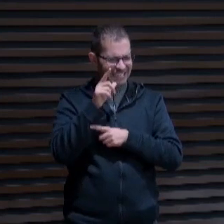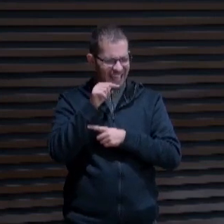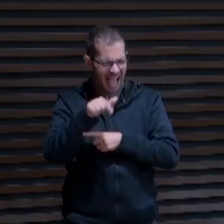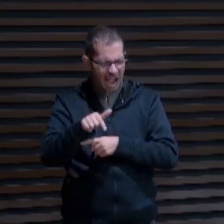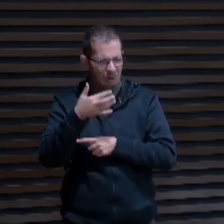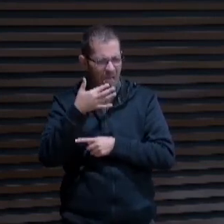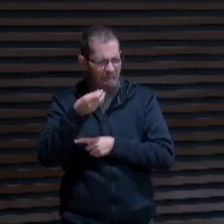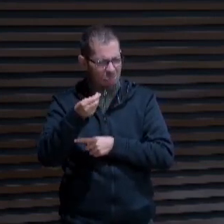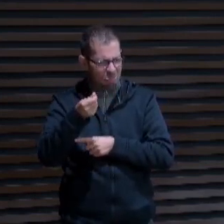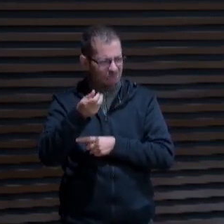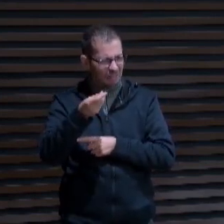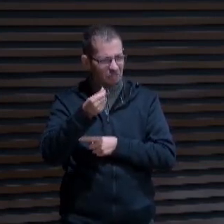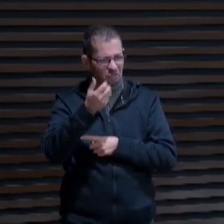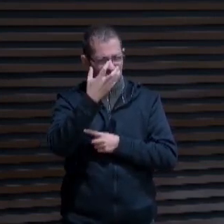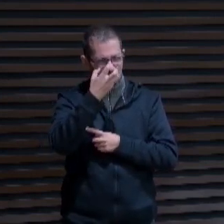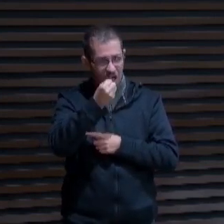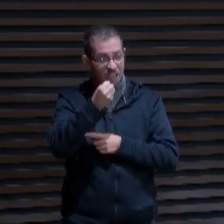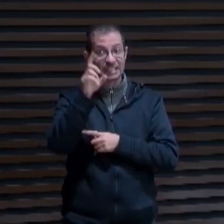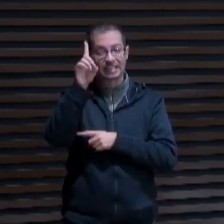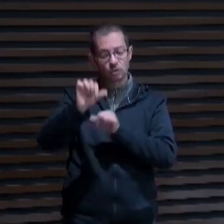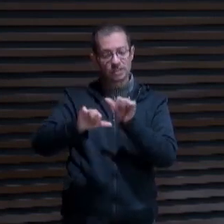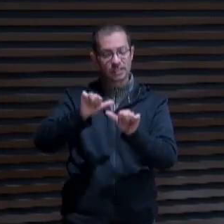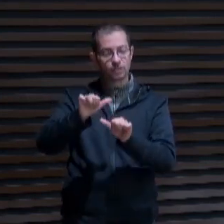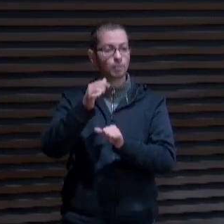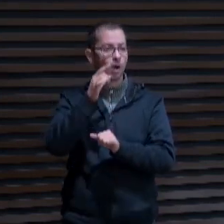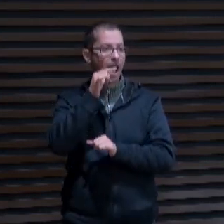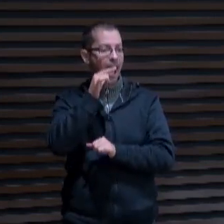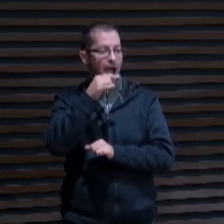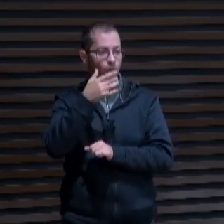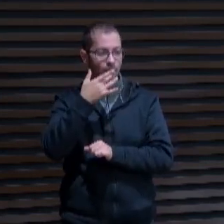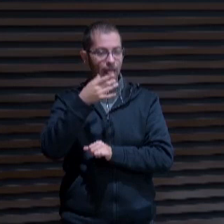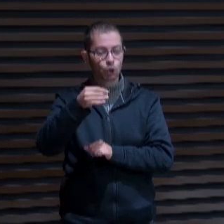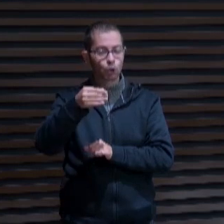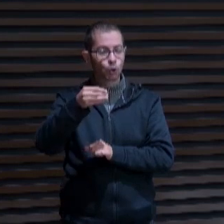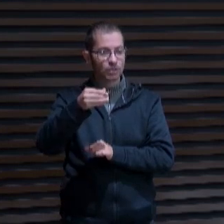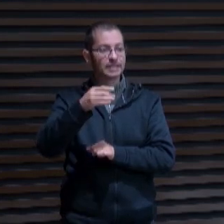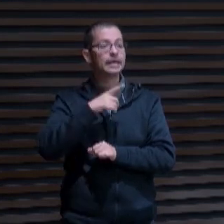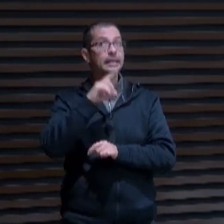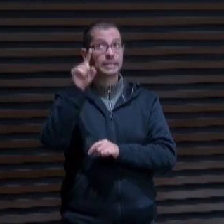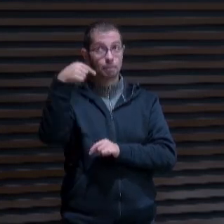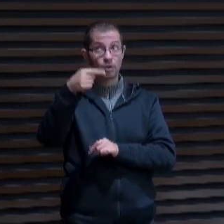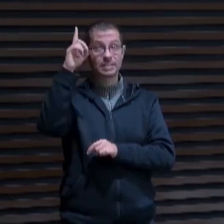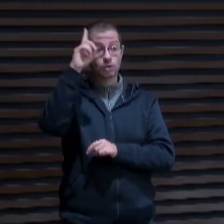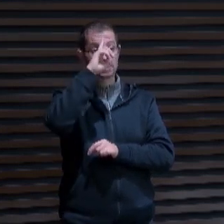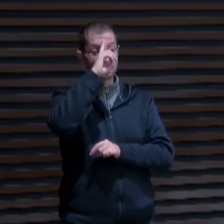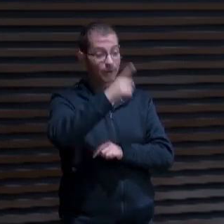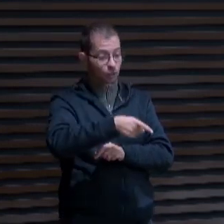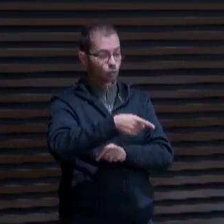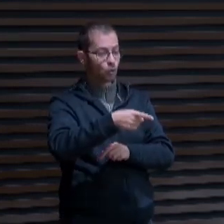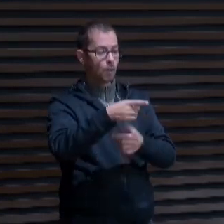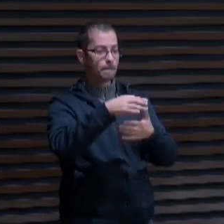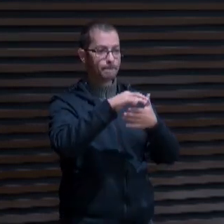doce. Depois ele mandou o maná para o povo comer. Depois ele mandou carne para o povo comer. Depois ele